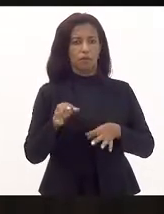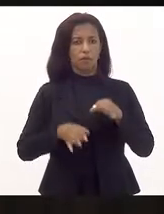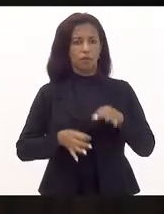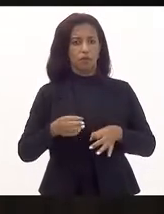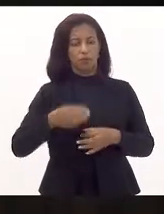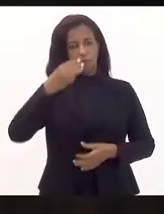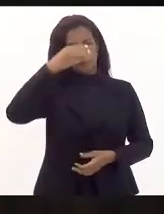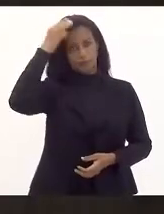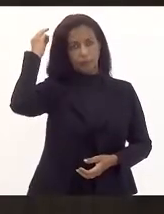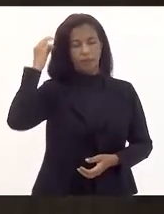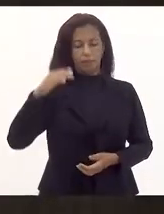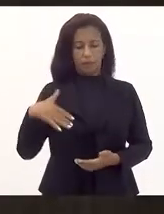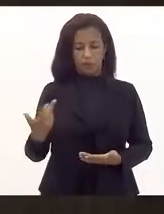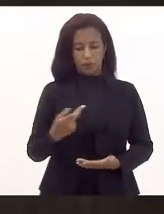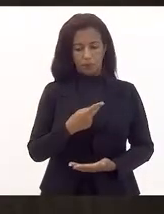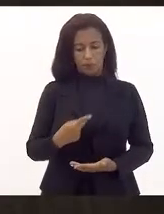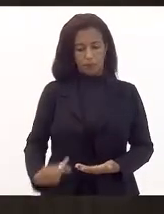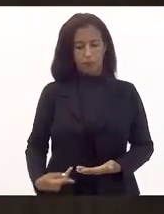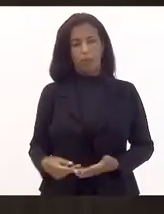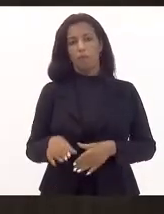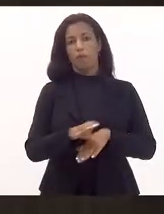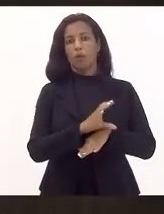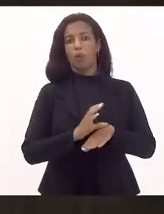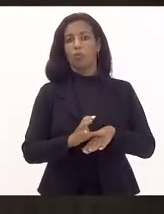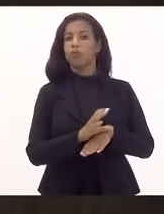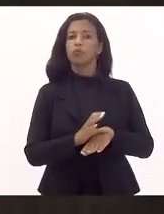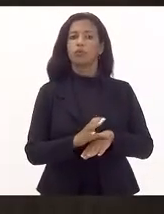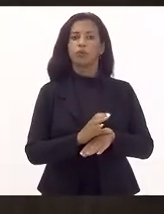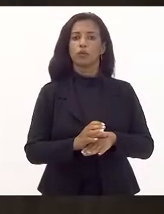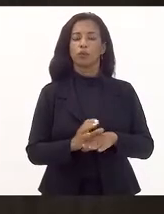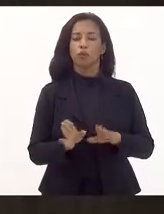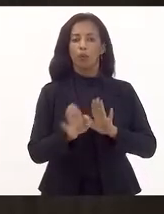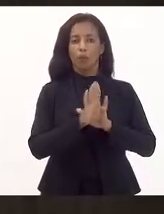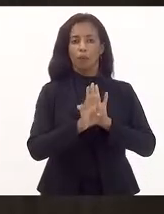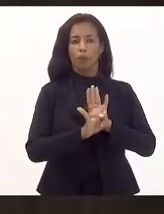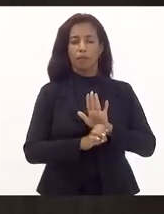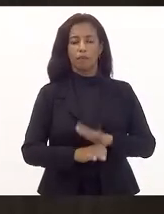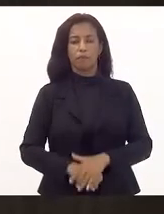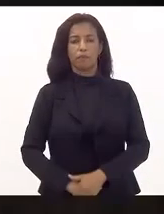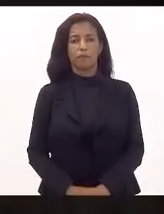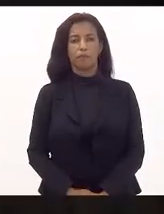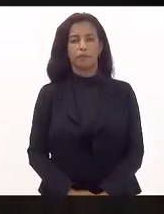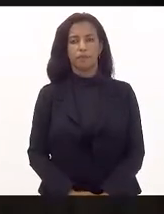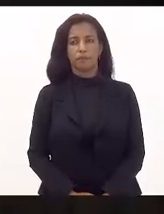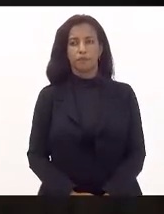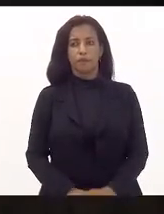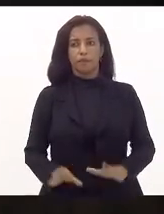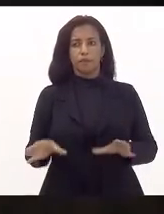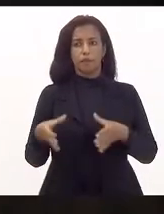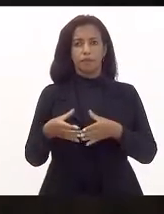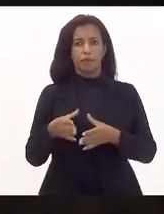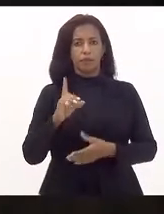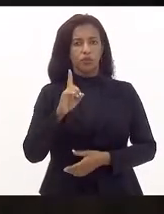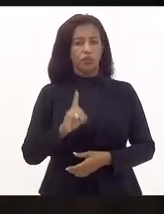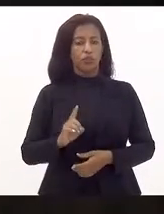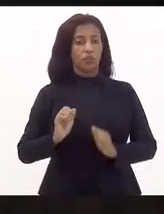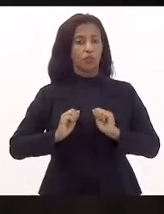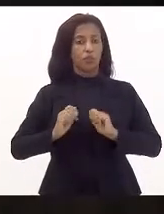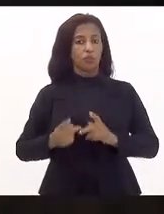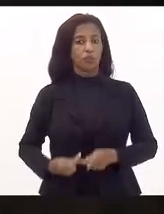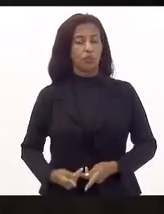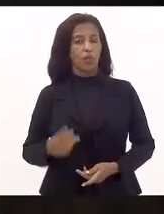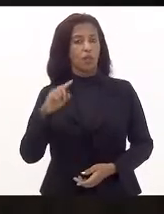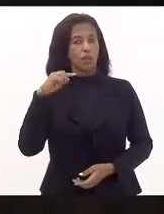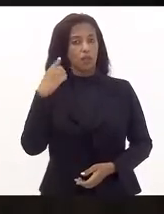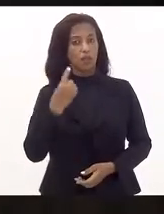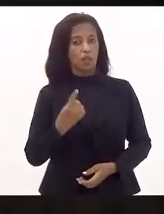Pacheco. Senhor presidente, pareceres pela Constitucionalidade com emenda. Pela Comissão de Defesa dos Direitos Humanos, deputada